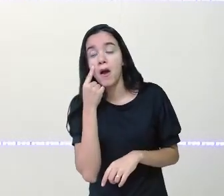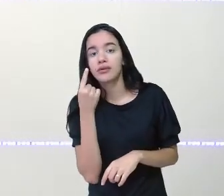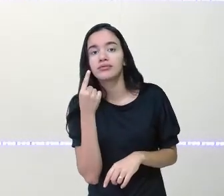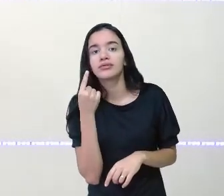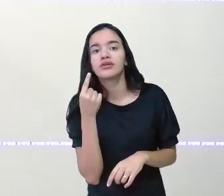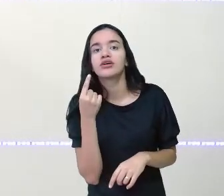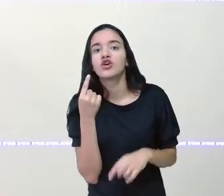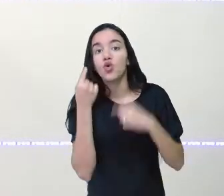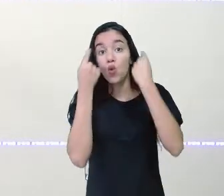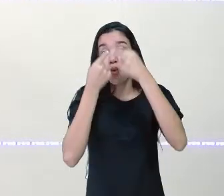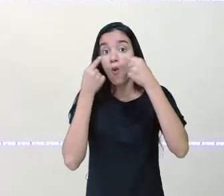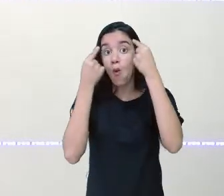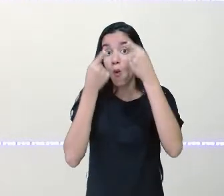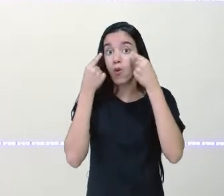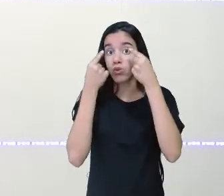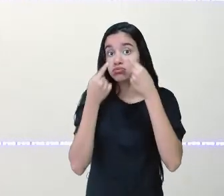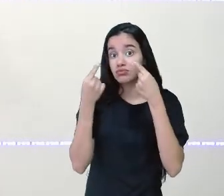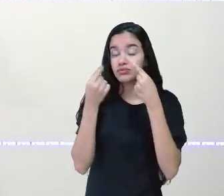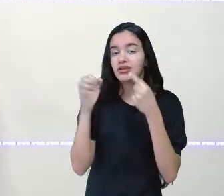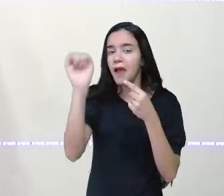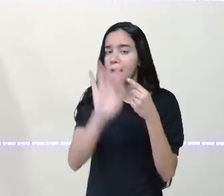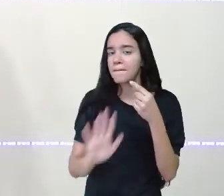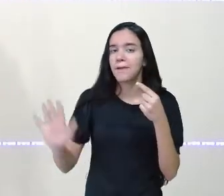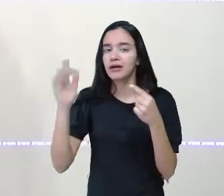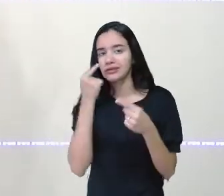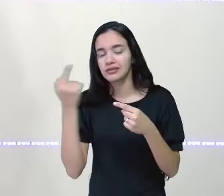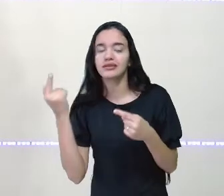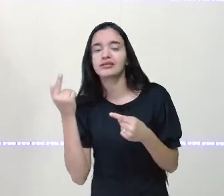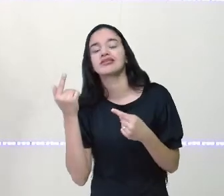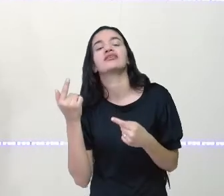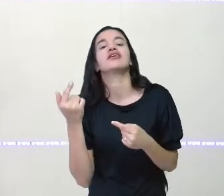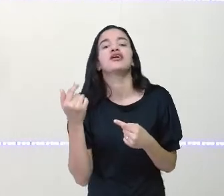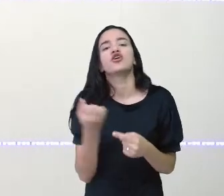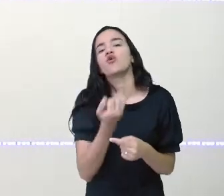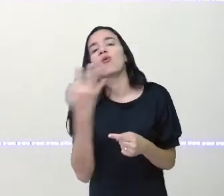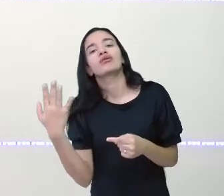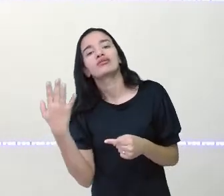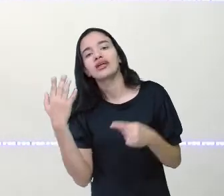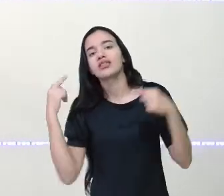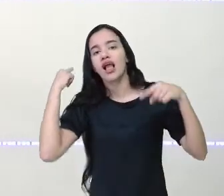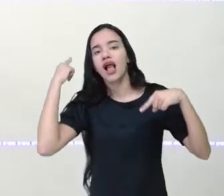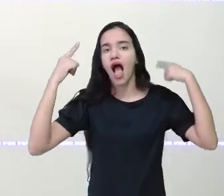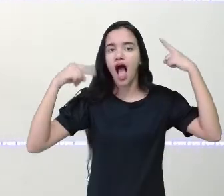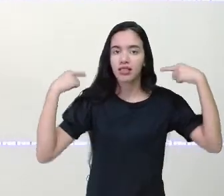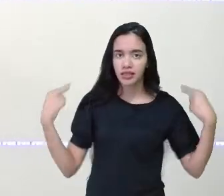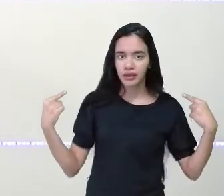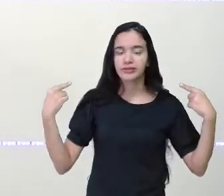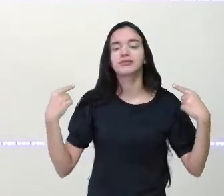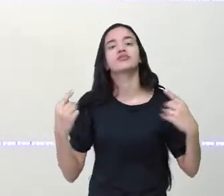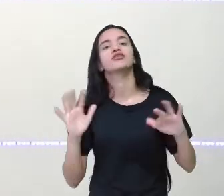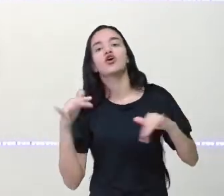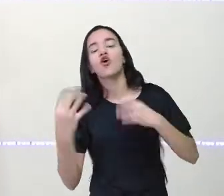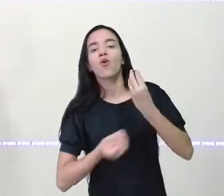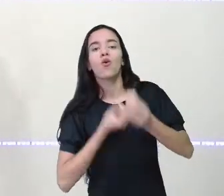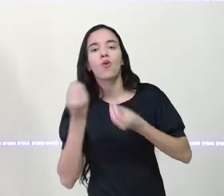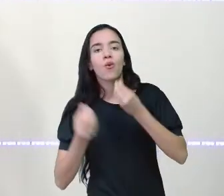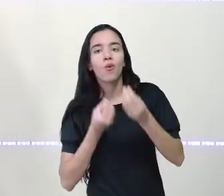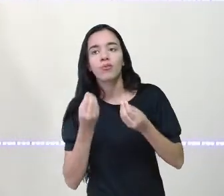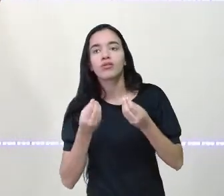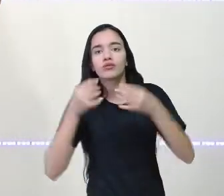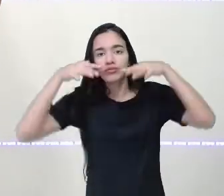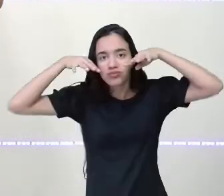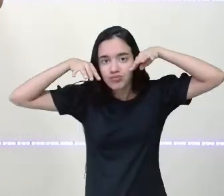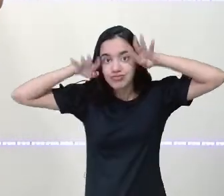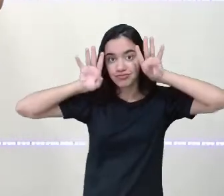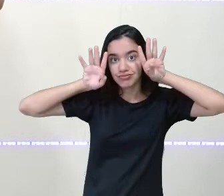em formato de olhos fechados. E conta carneirinhos. Já o contar, ele fez como se fossem os